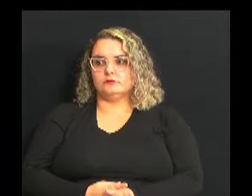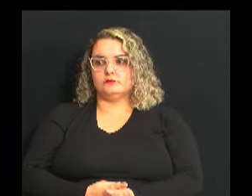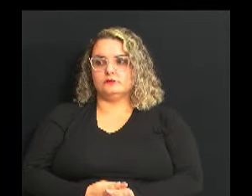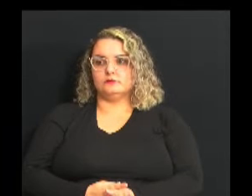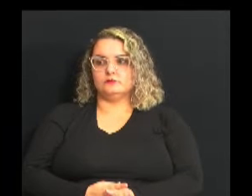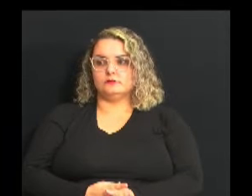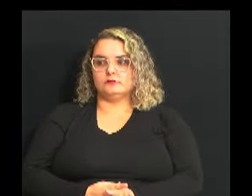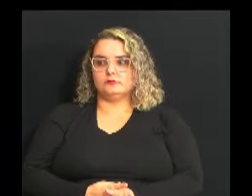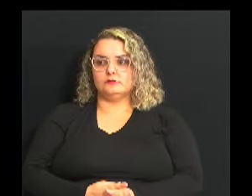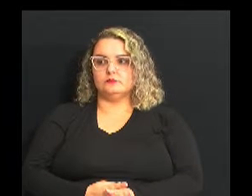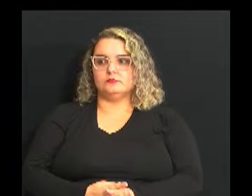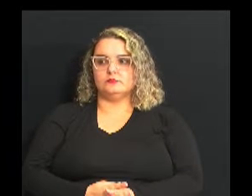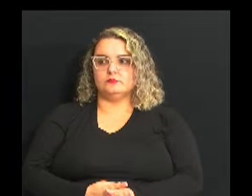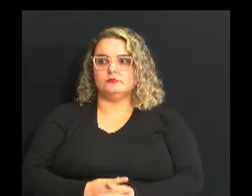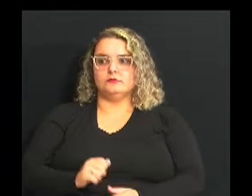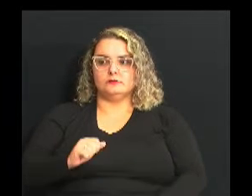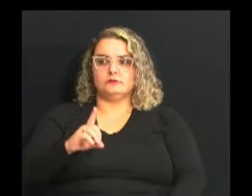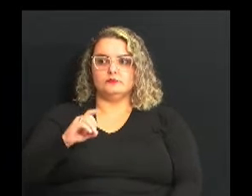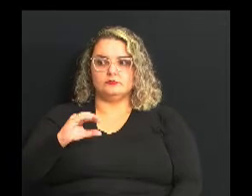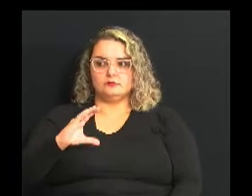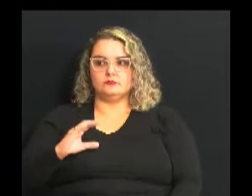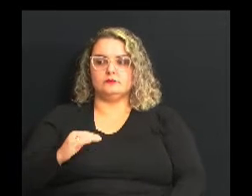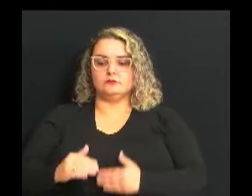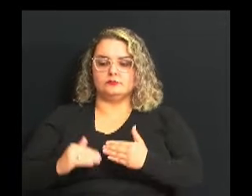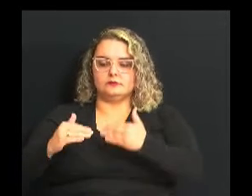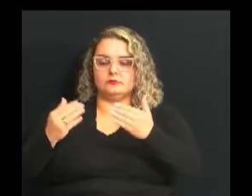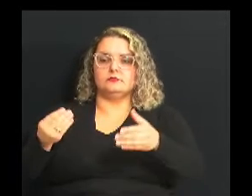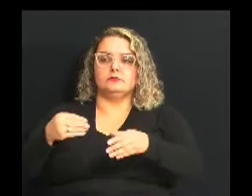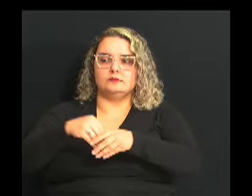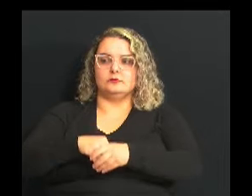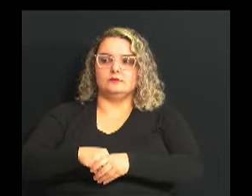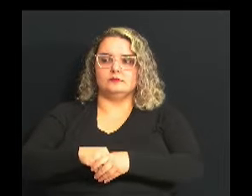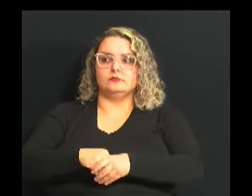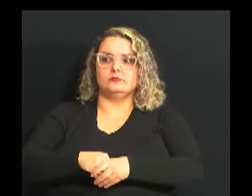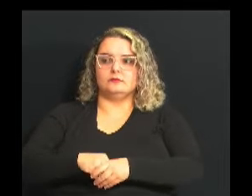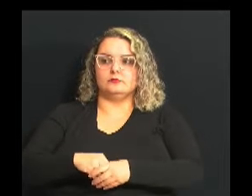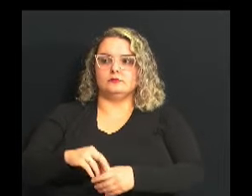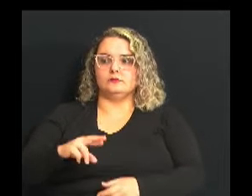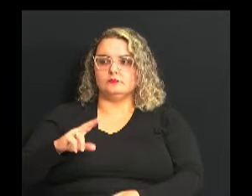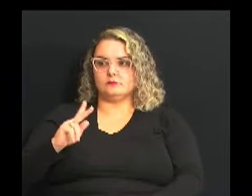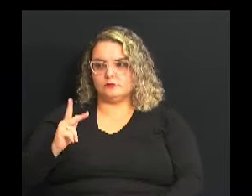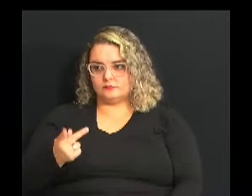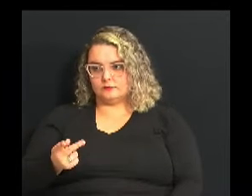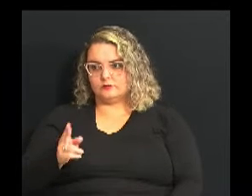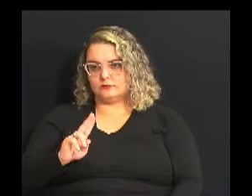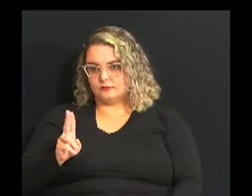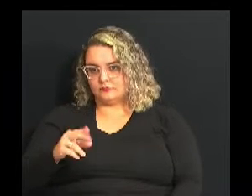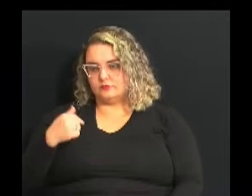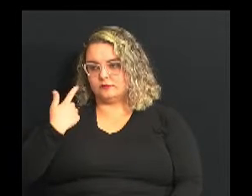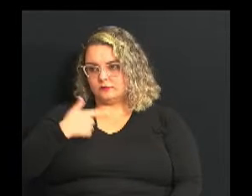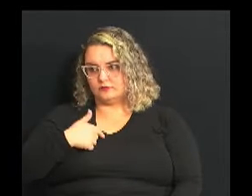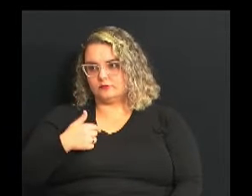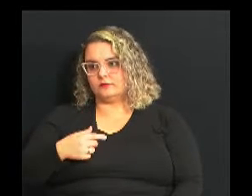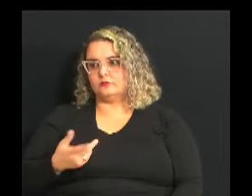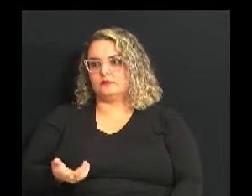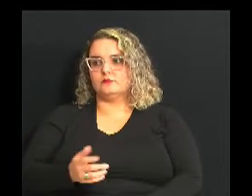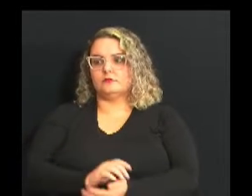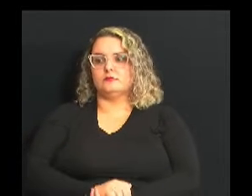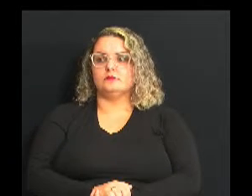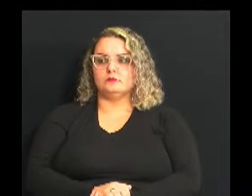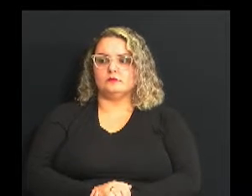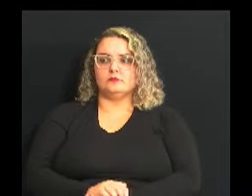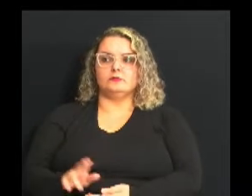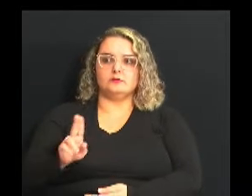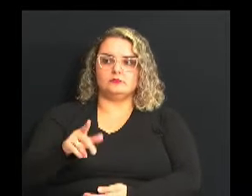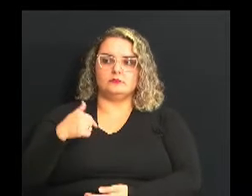Sigadoc, junto com o desenvolvimento bem interno. RH Online é o nome do software que nós mesmos demos, né, para a nossa aplicação,